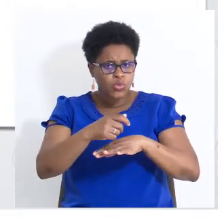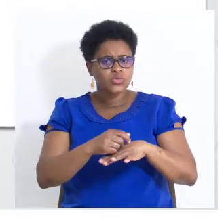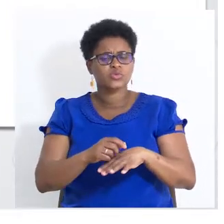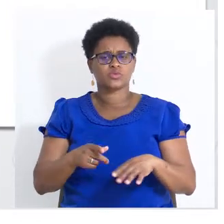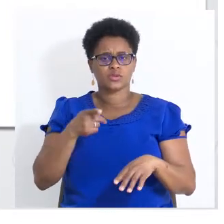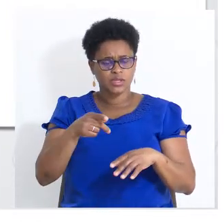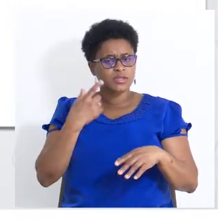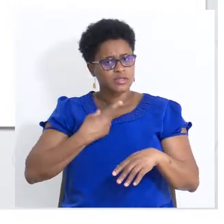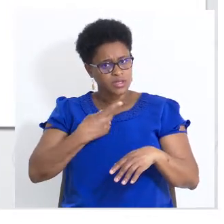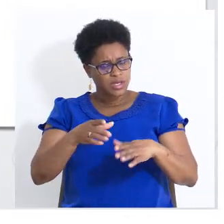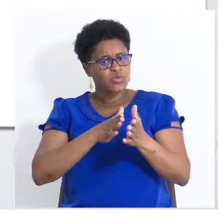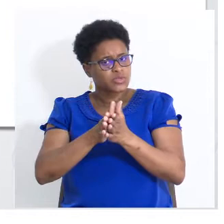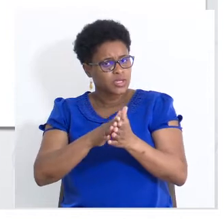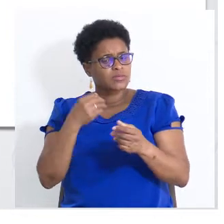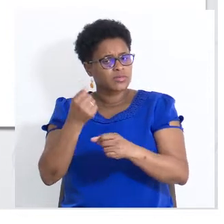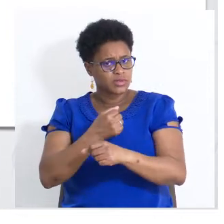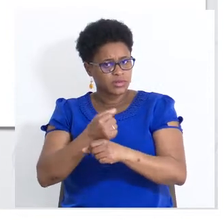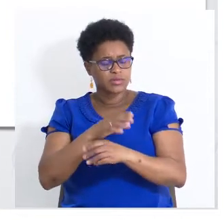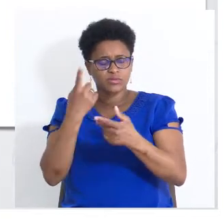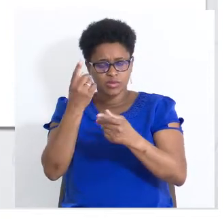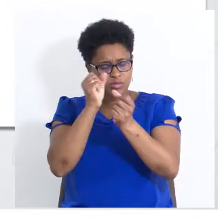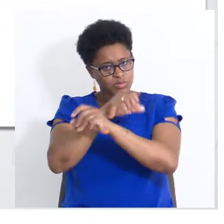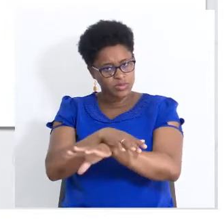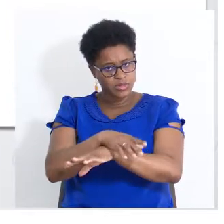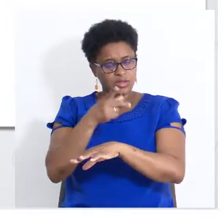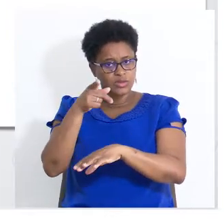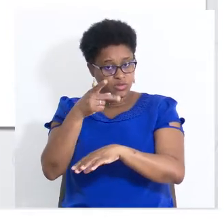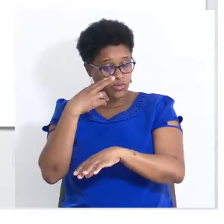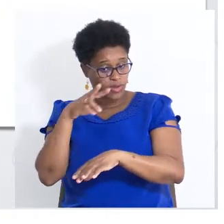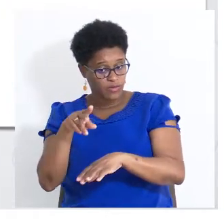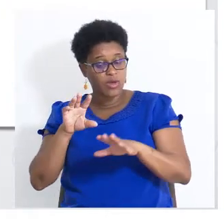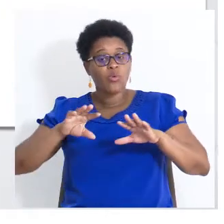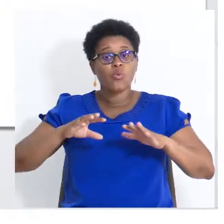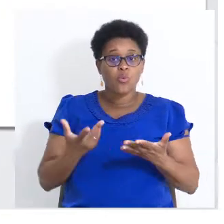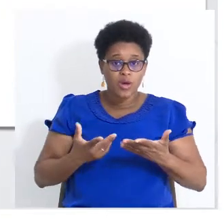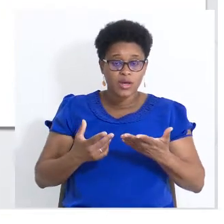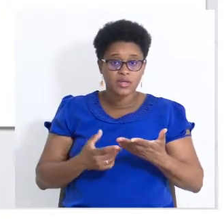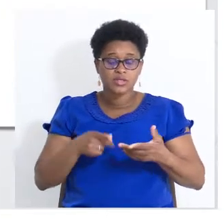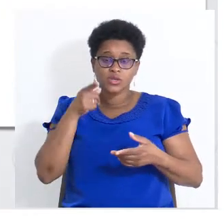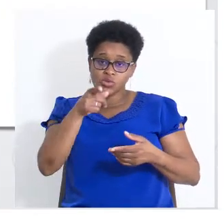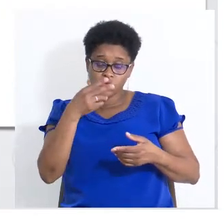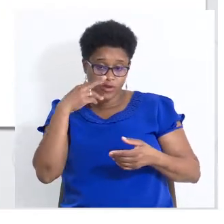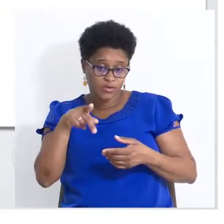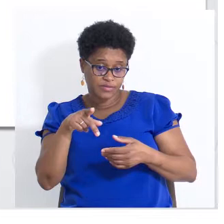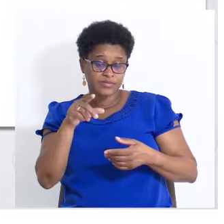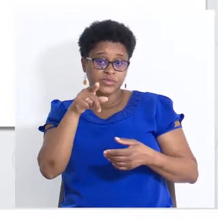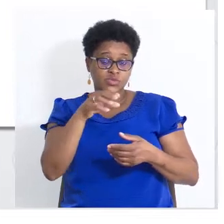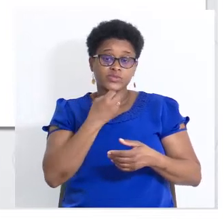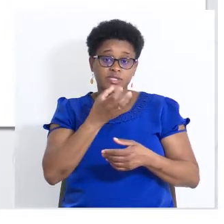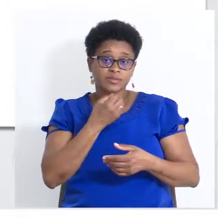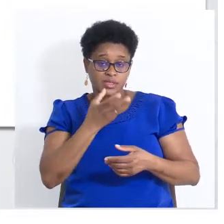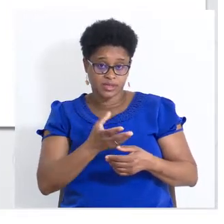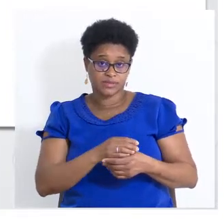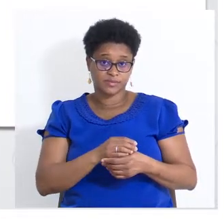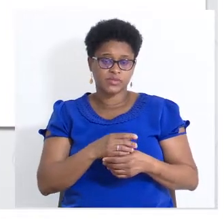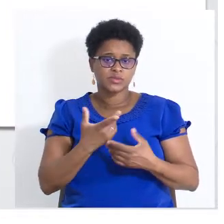recursos são utilizados para a produção da publicidade. Então vais lá ver quais são os que tu encontraste e vais